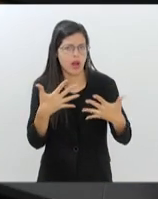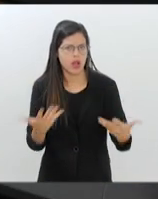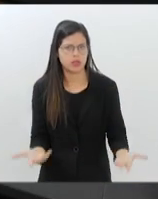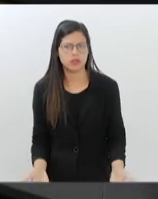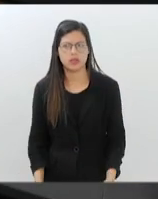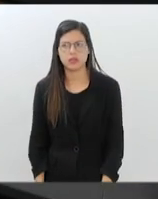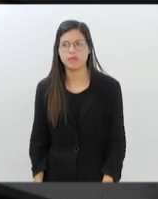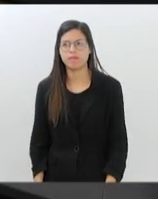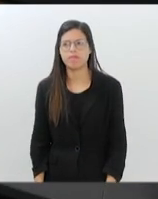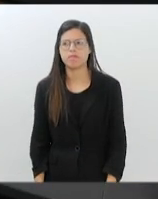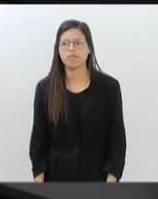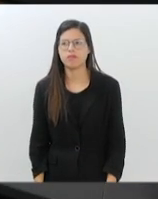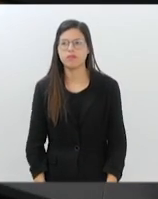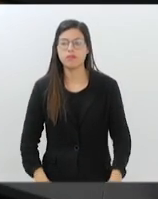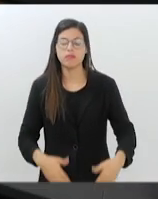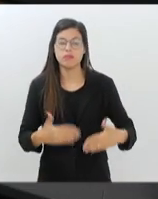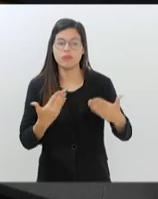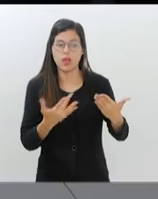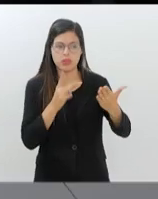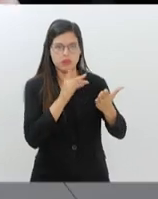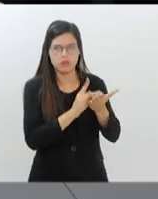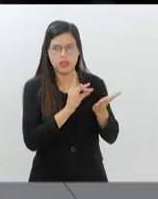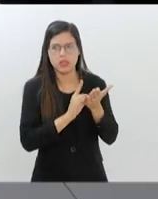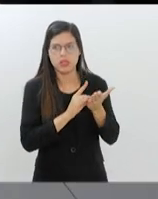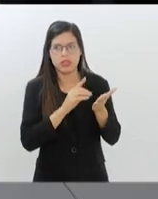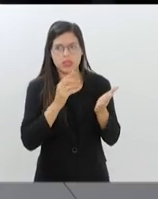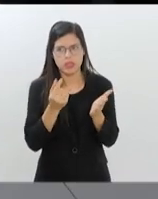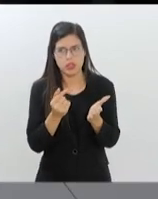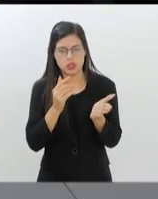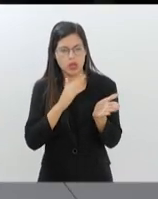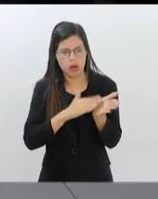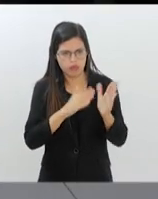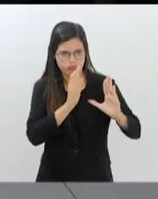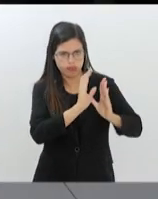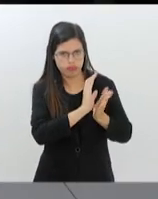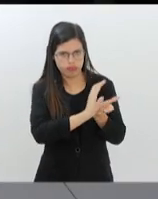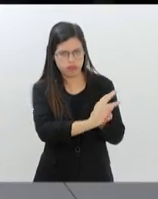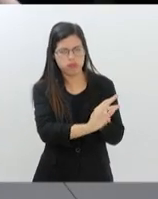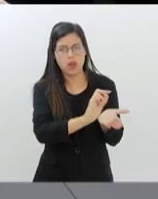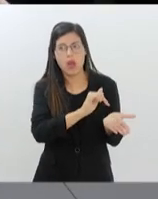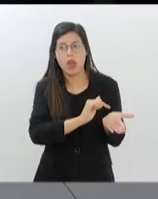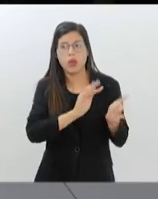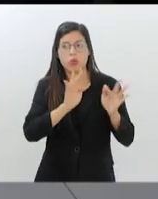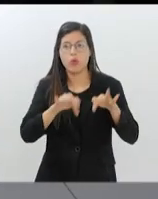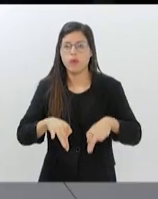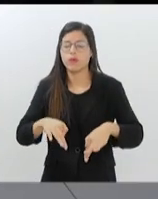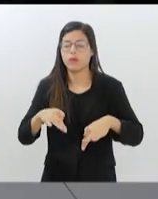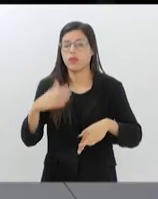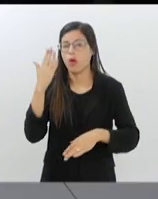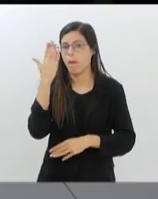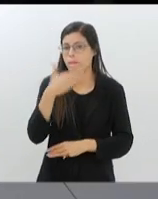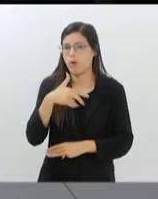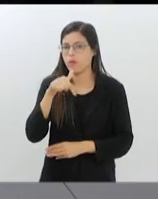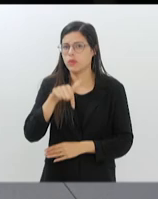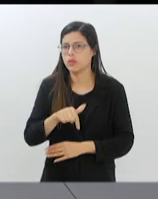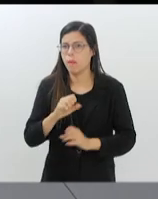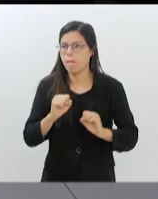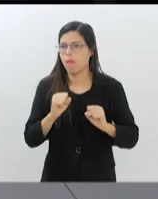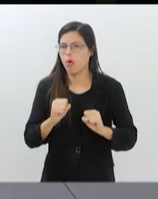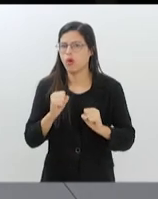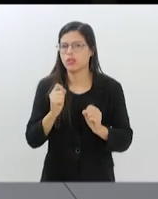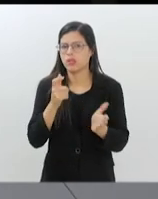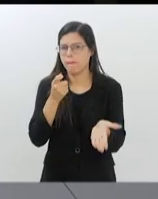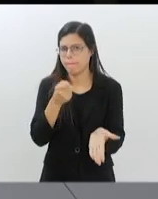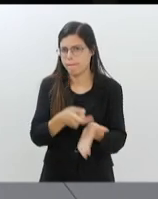é esse valor direcionado à Casa Civil é para que ao fim as comprovações legais elas possam eh executar o pagamento